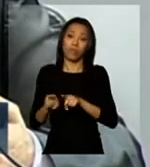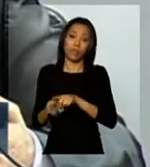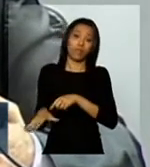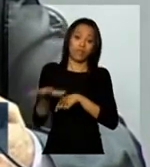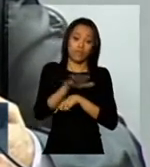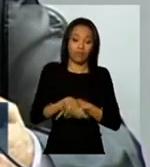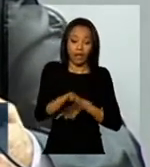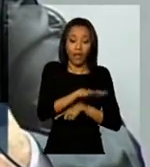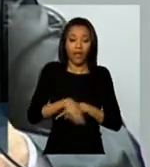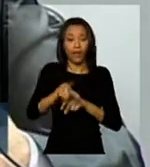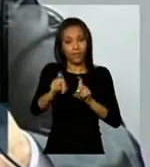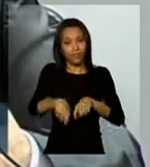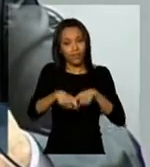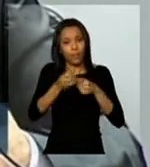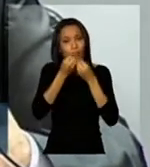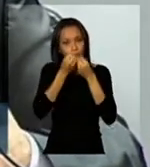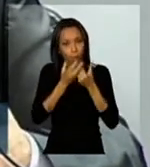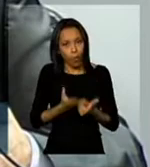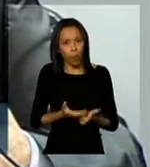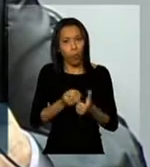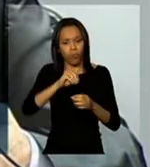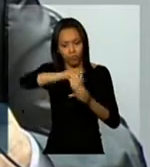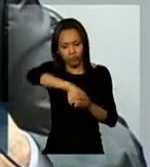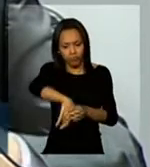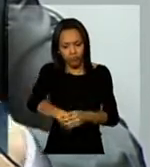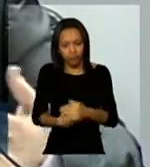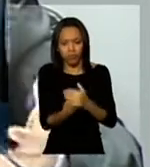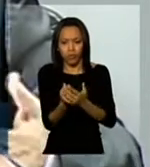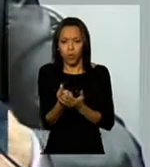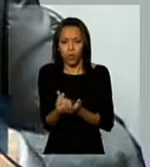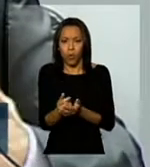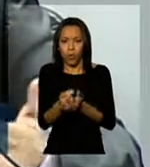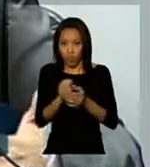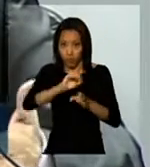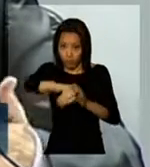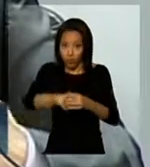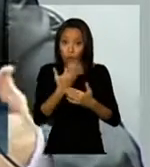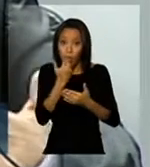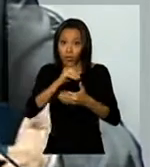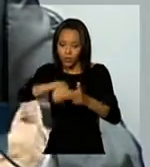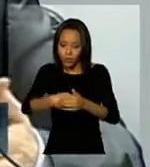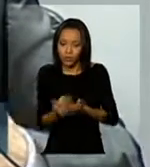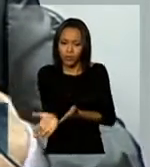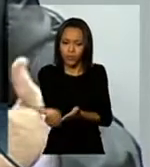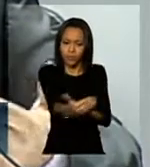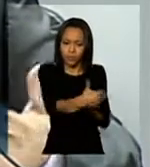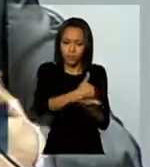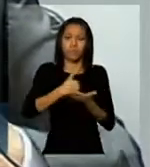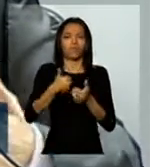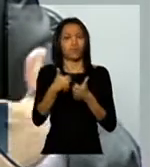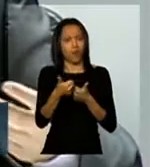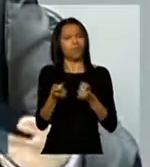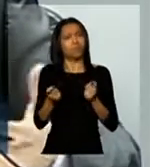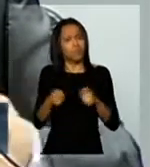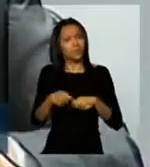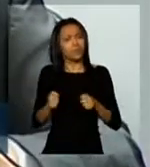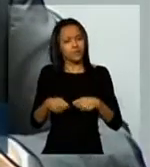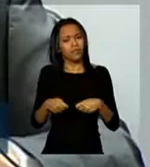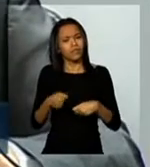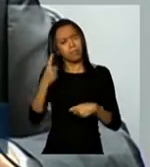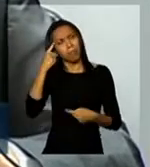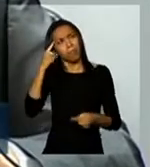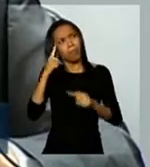boa safra, portanto, um bom desempenho da agricultura. Então, é possível, é perfeitamente possível,